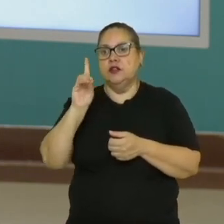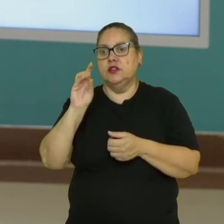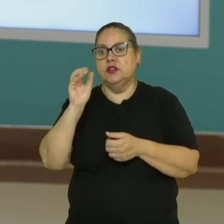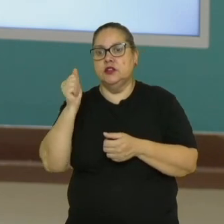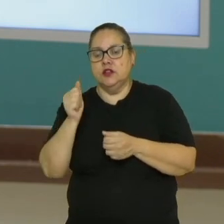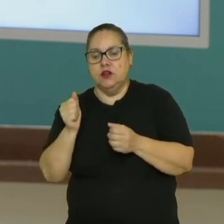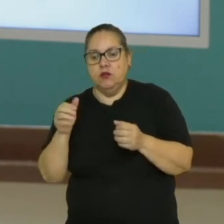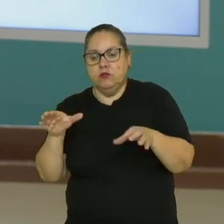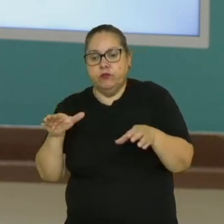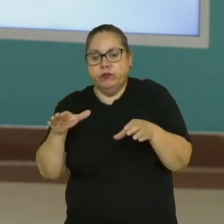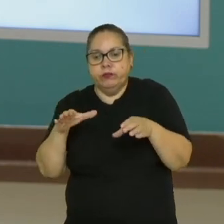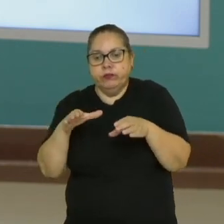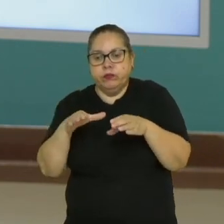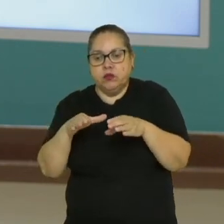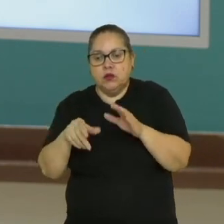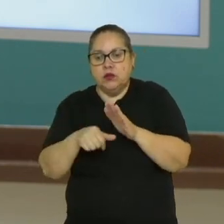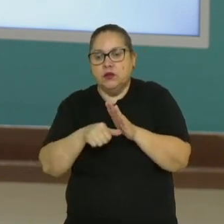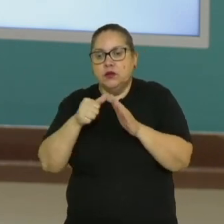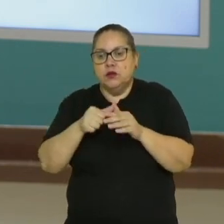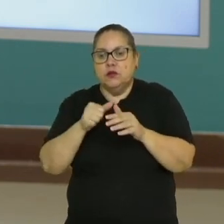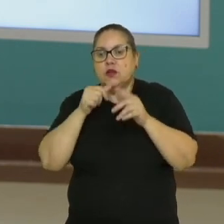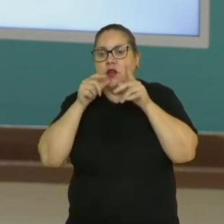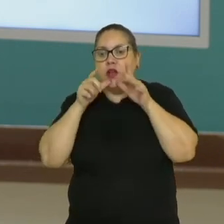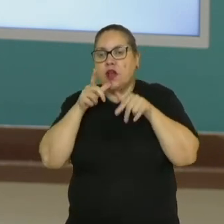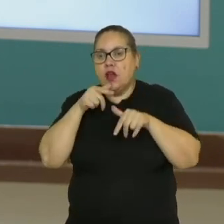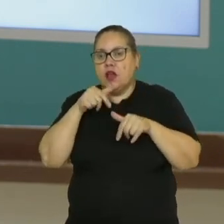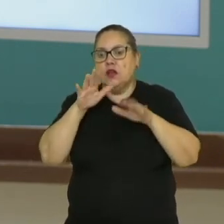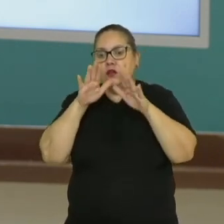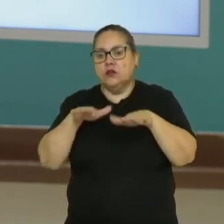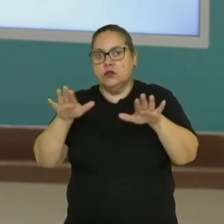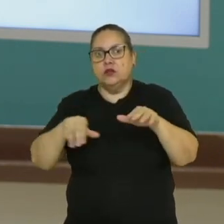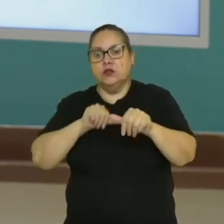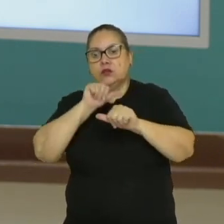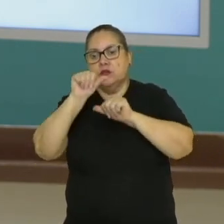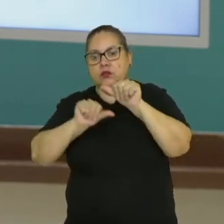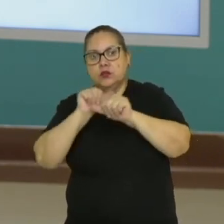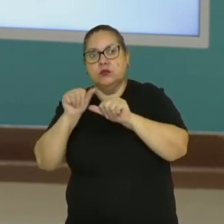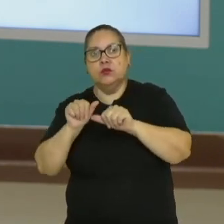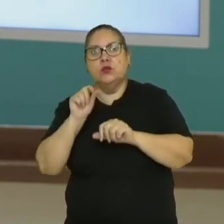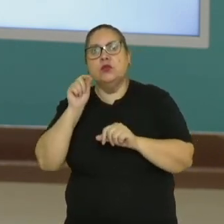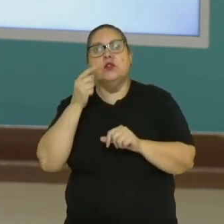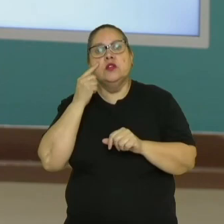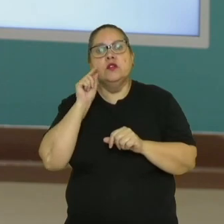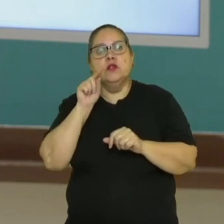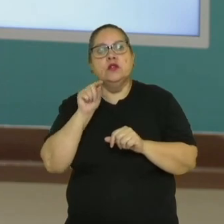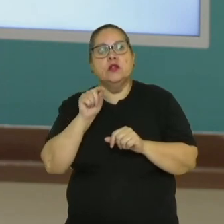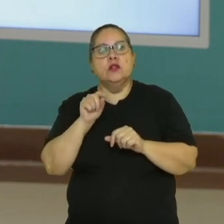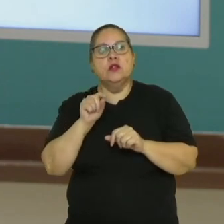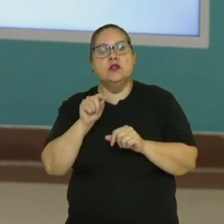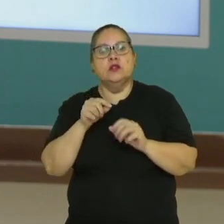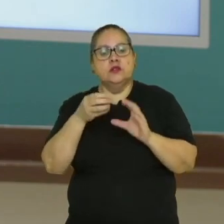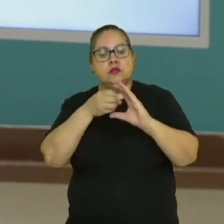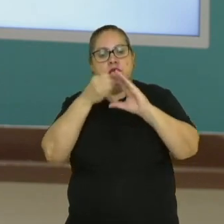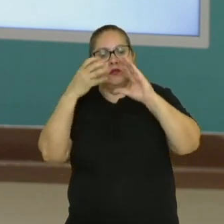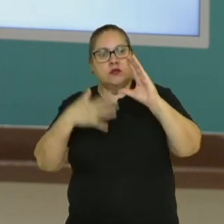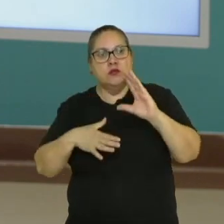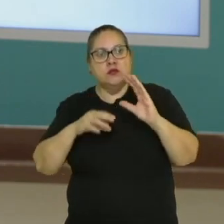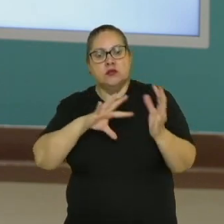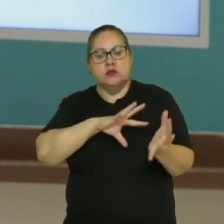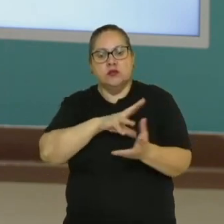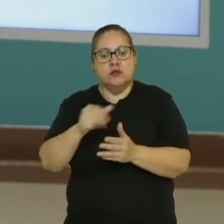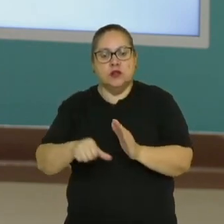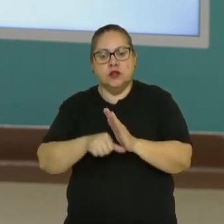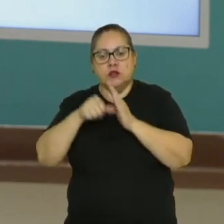oceanos e assim desencadeou outras mudanças. E o que vimos nessa aula? Características da Terra